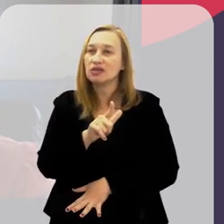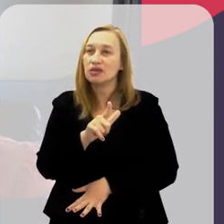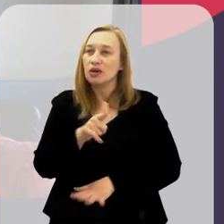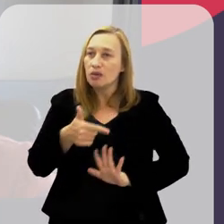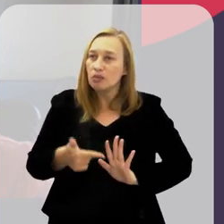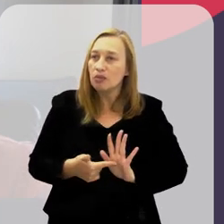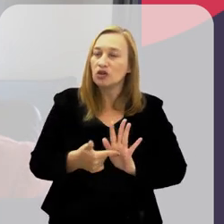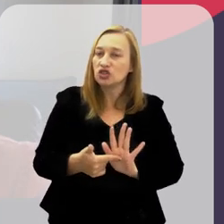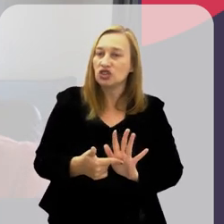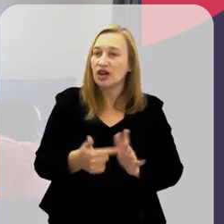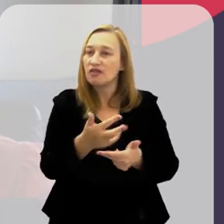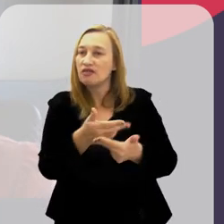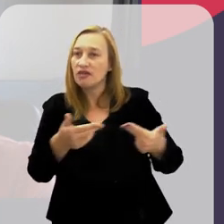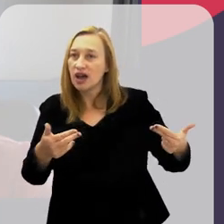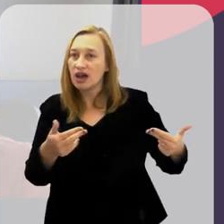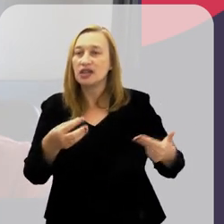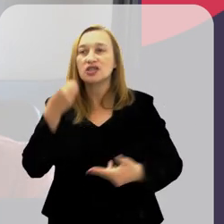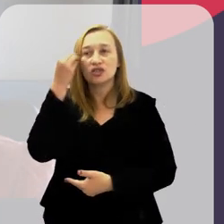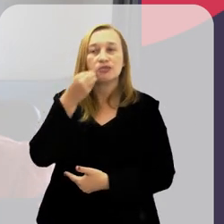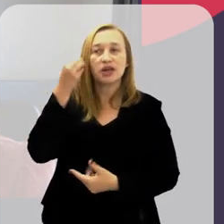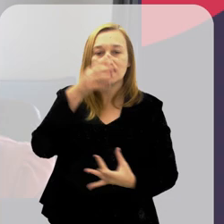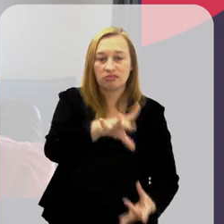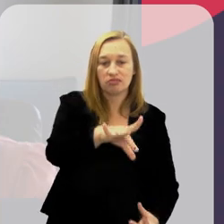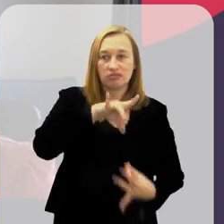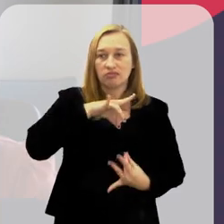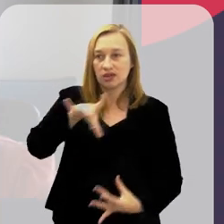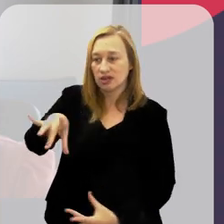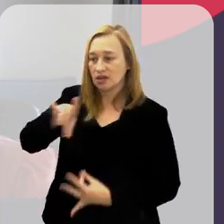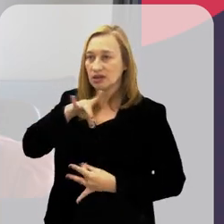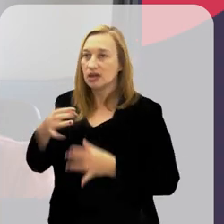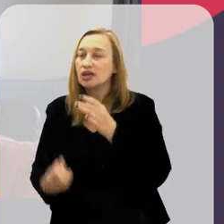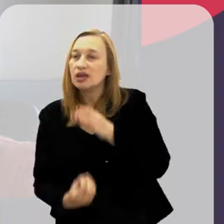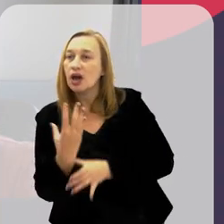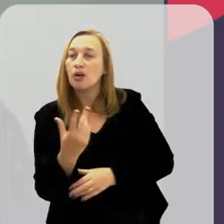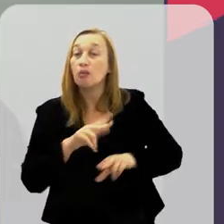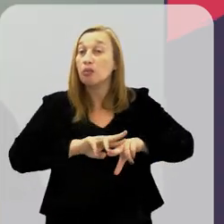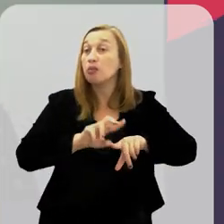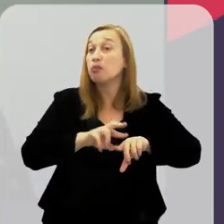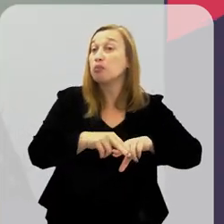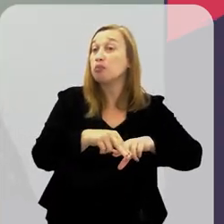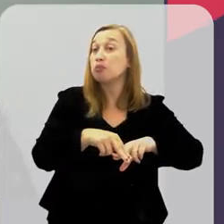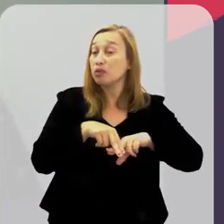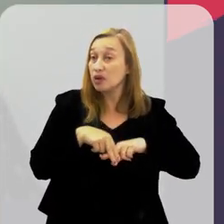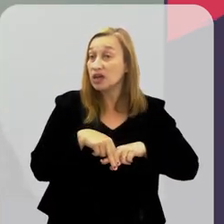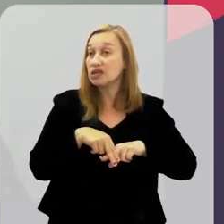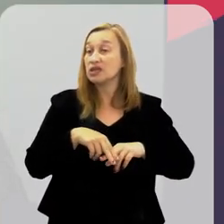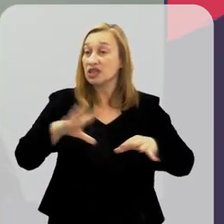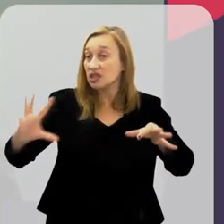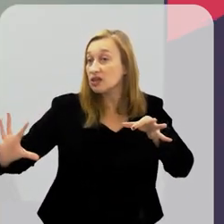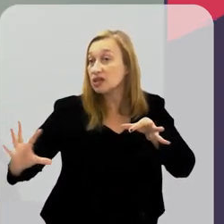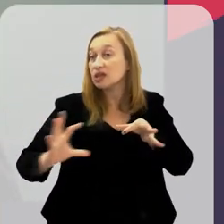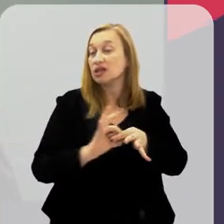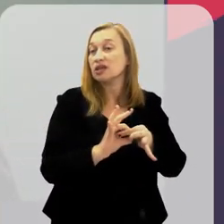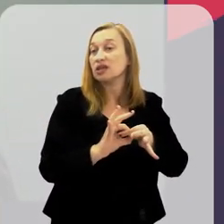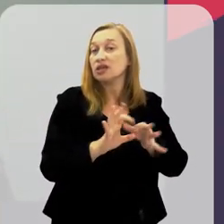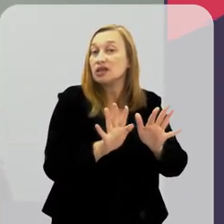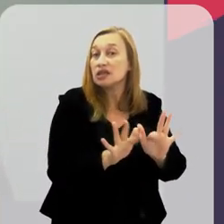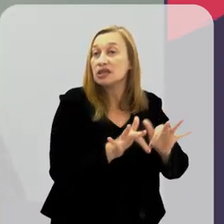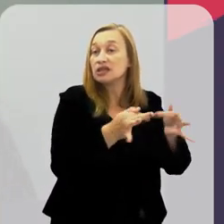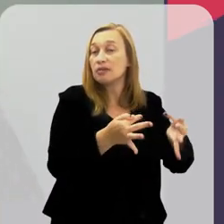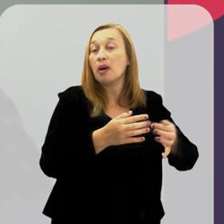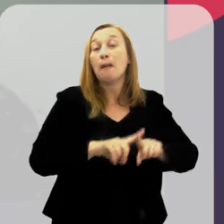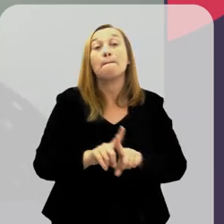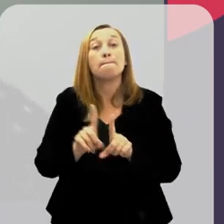essas situações com os personagens que foram criados. Então, por isso que a gente aliou, então, o que a gente chama de atividades